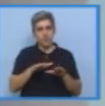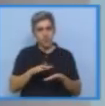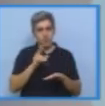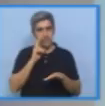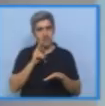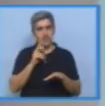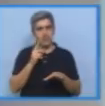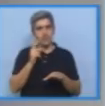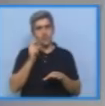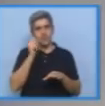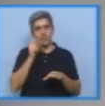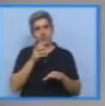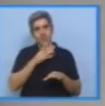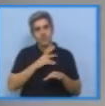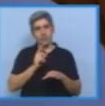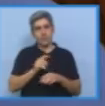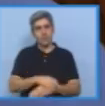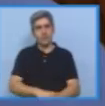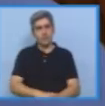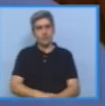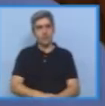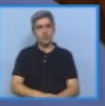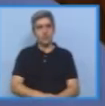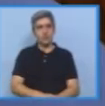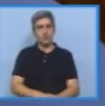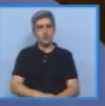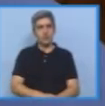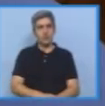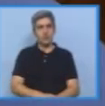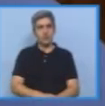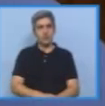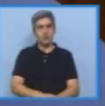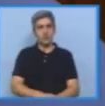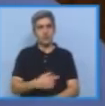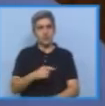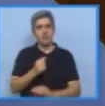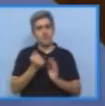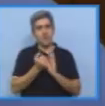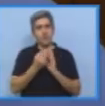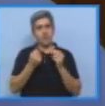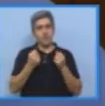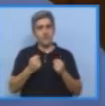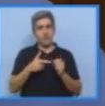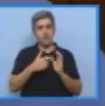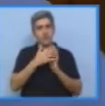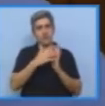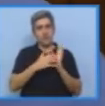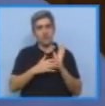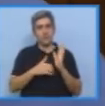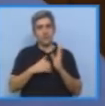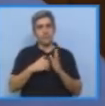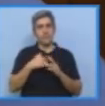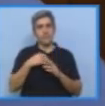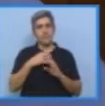ver o que de facto o autor nos está a dizer. E tem essa marca muito forte, este texto, que eu